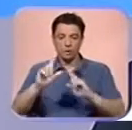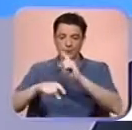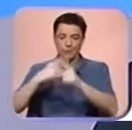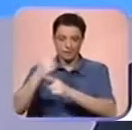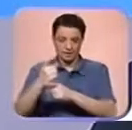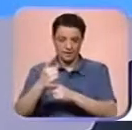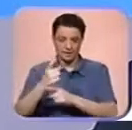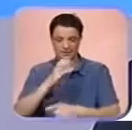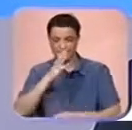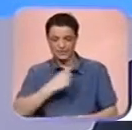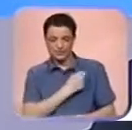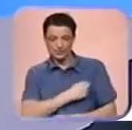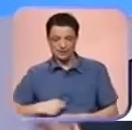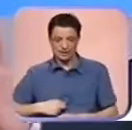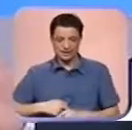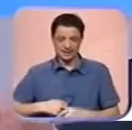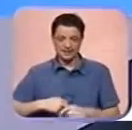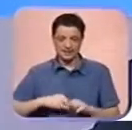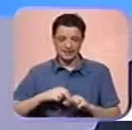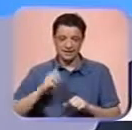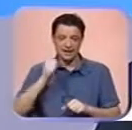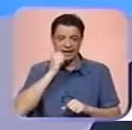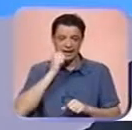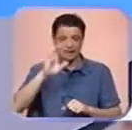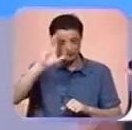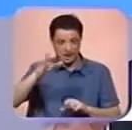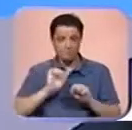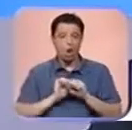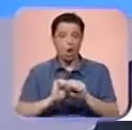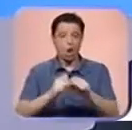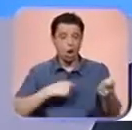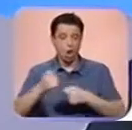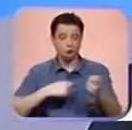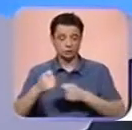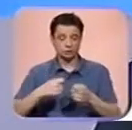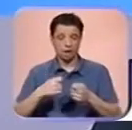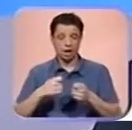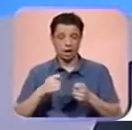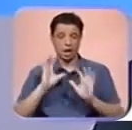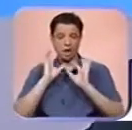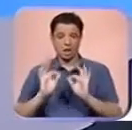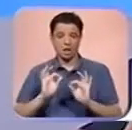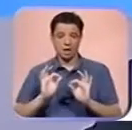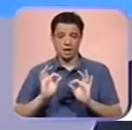não é? nada a favor de quem sabe e das lojas que se dedicam